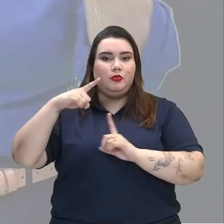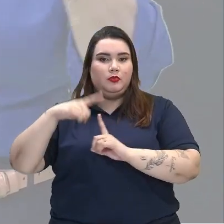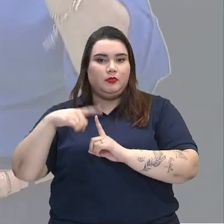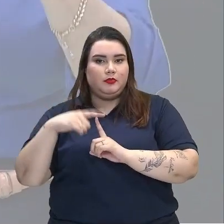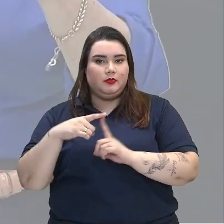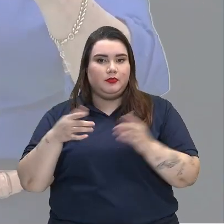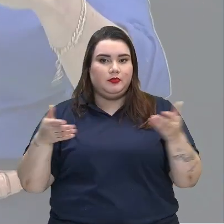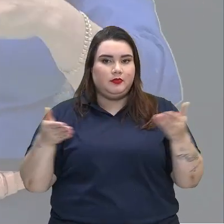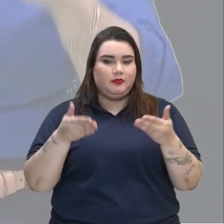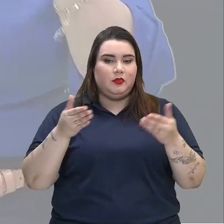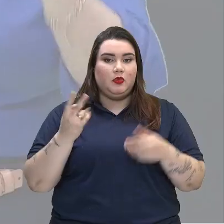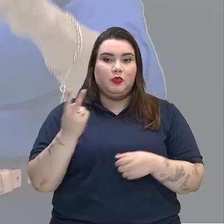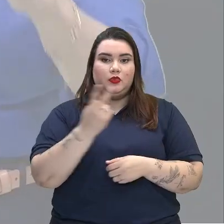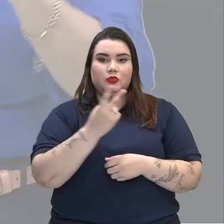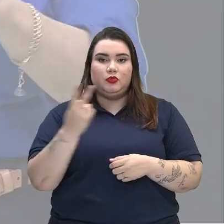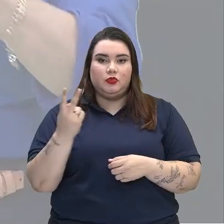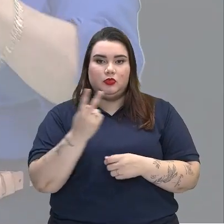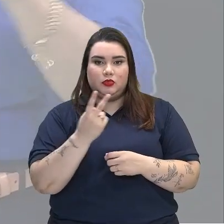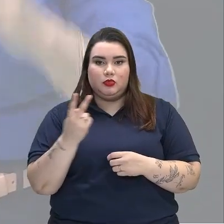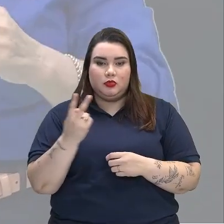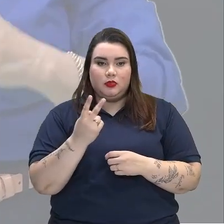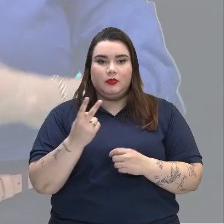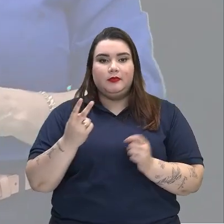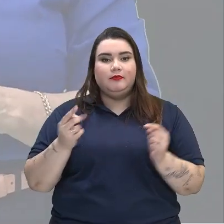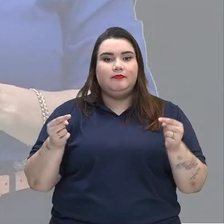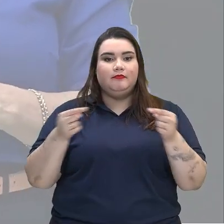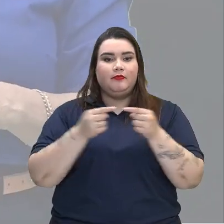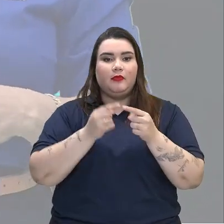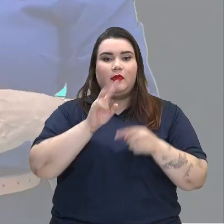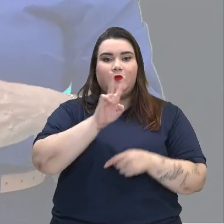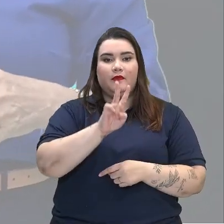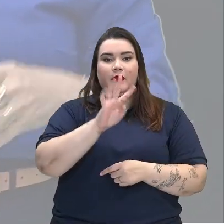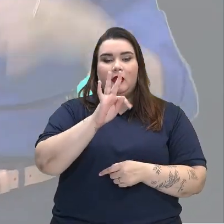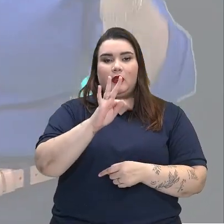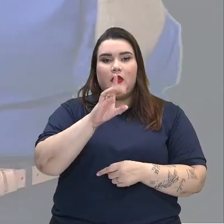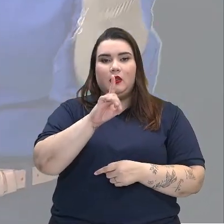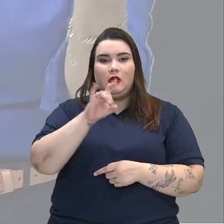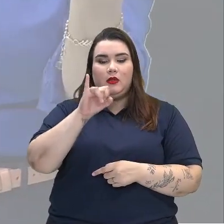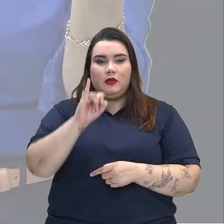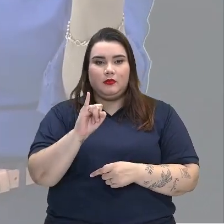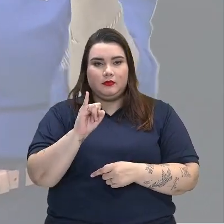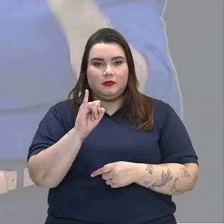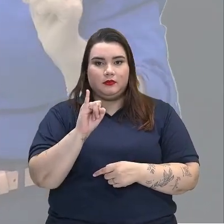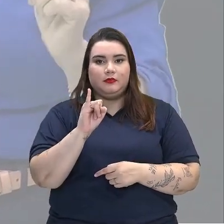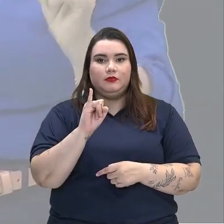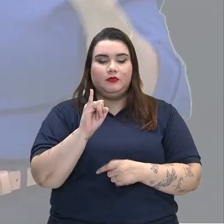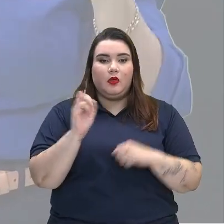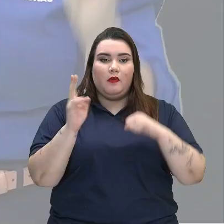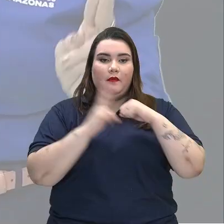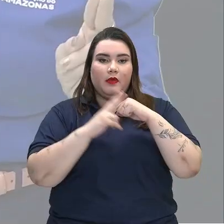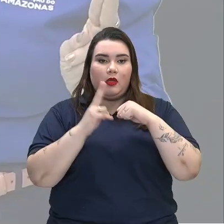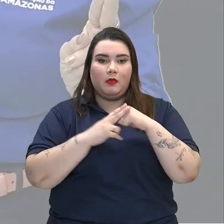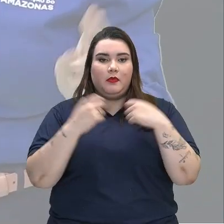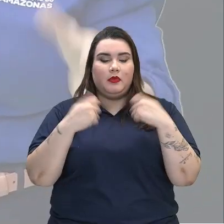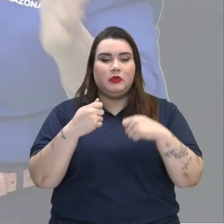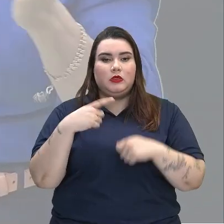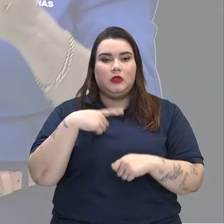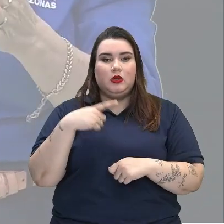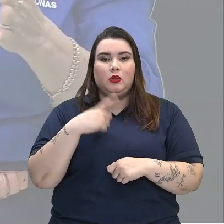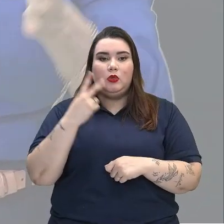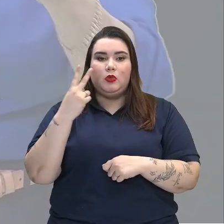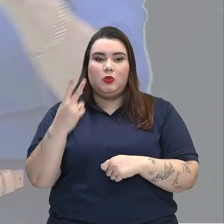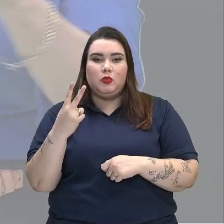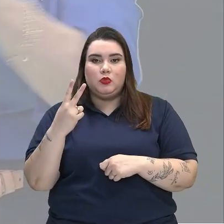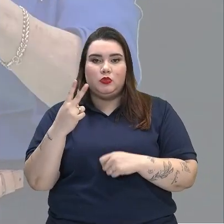indireto, vamos juntar os dois? Transitivo direto e indireto? Vamos ver. Olha aqui, são verbos que vão exigir dois